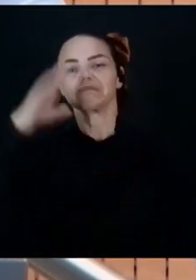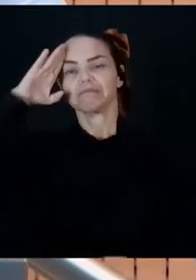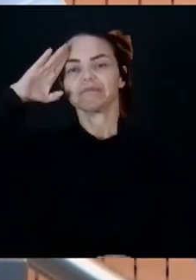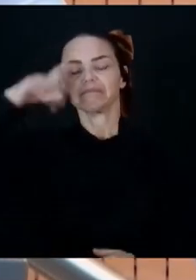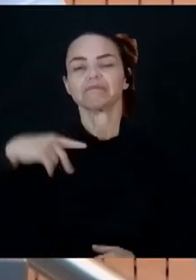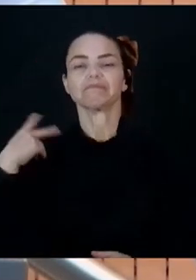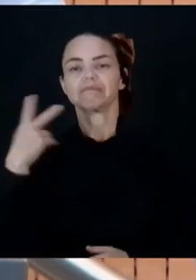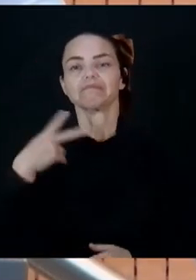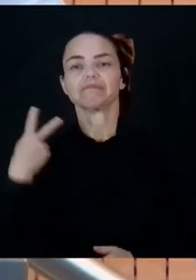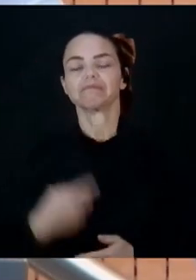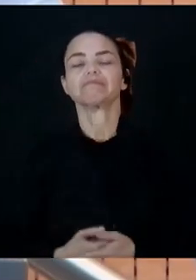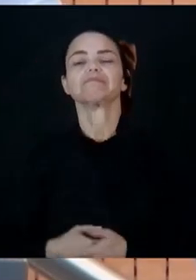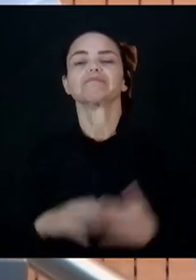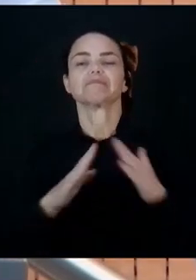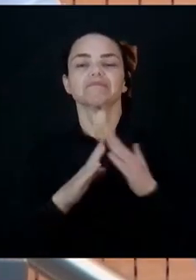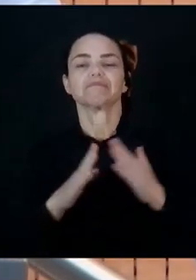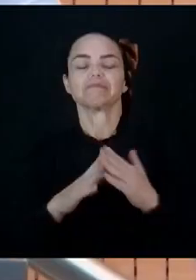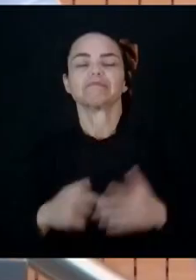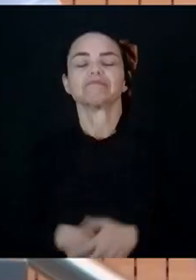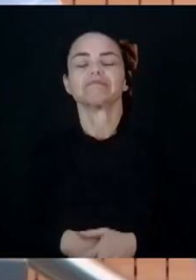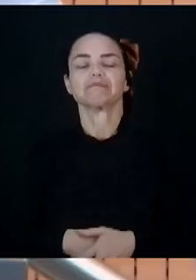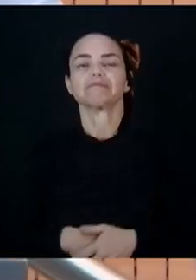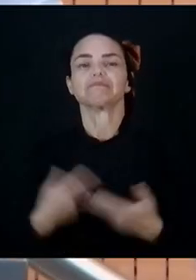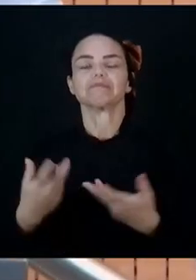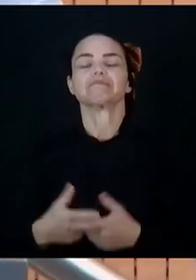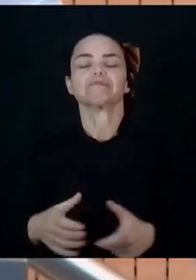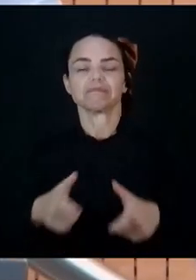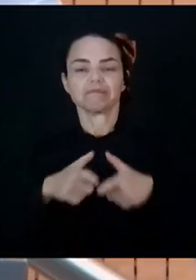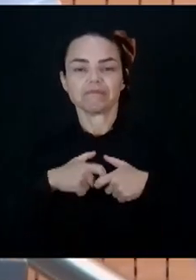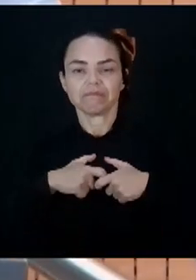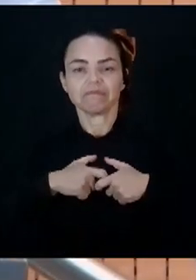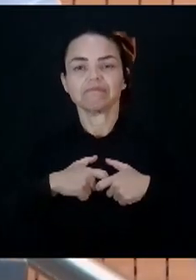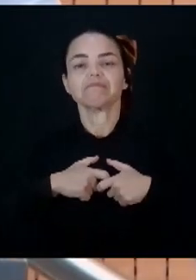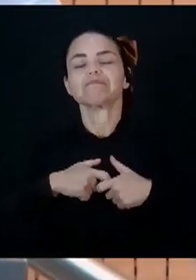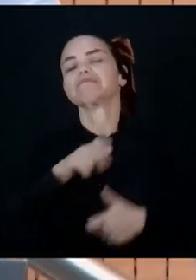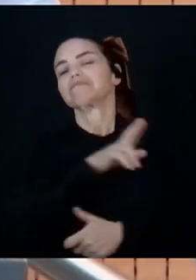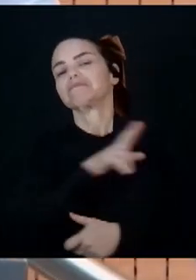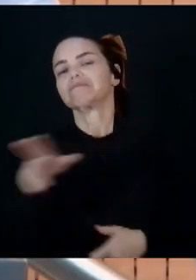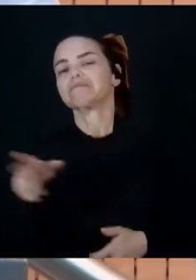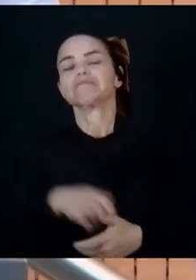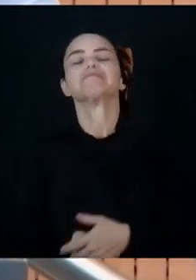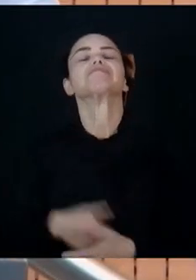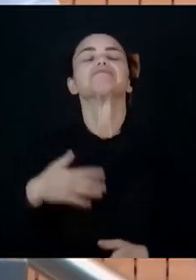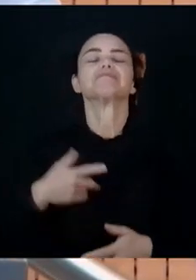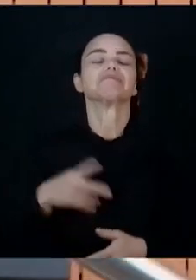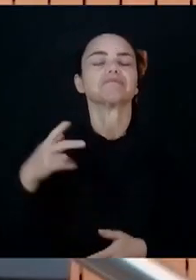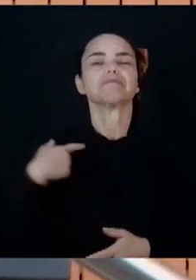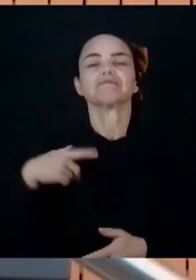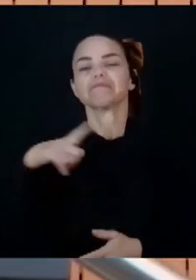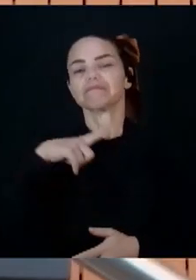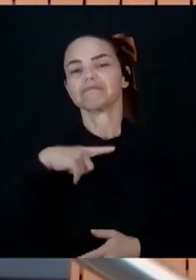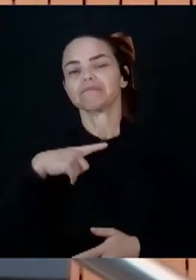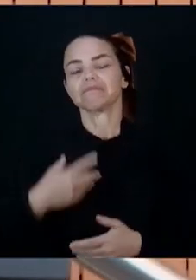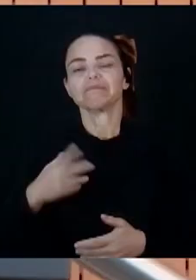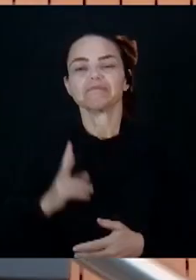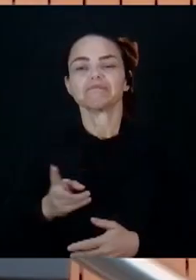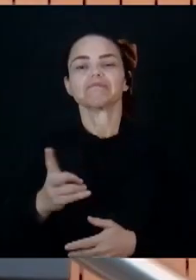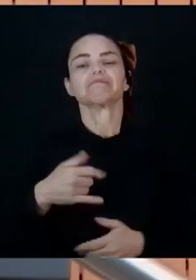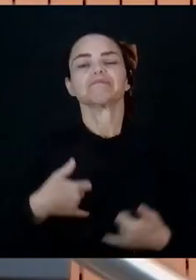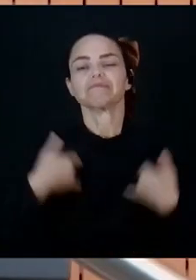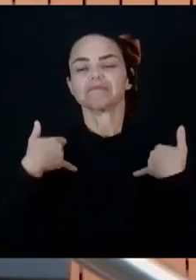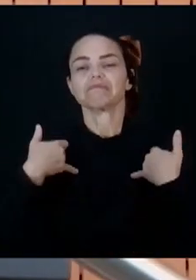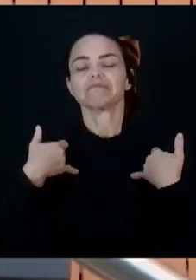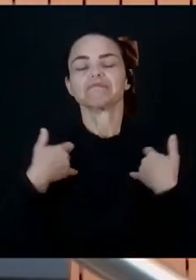casa. Por isso, receber uma medalha que leva esse nome é algo que guardarei para sempre com muito orgulho. Recebo essa homenagem com